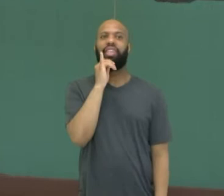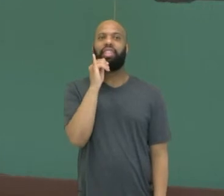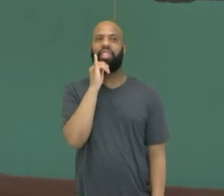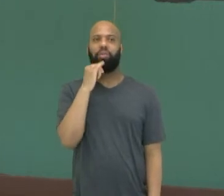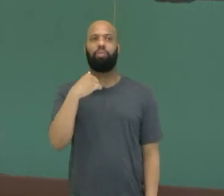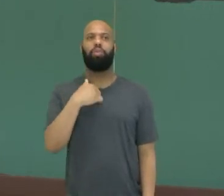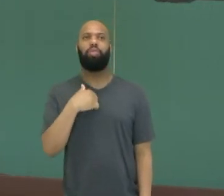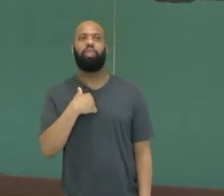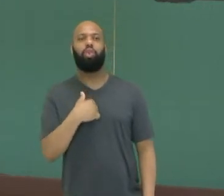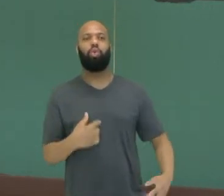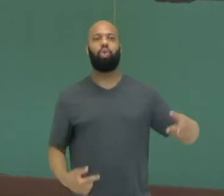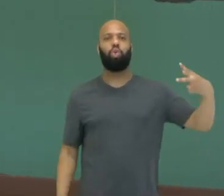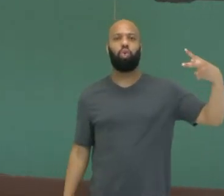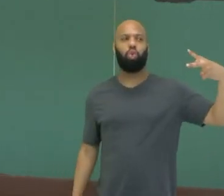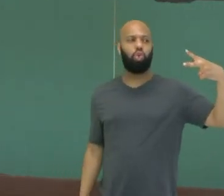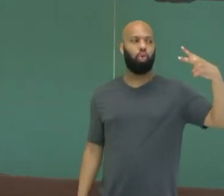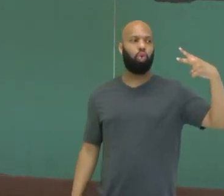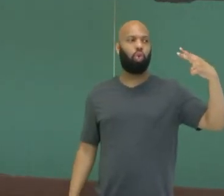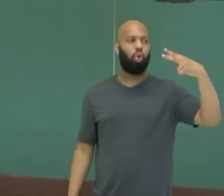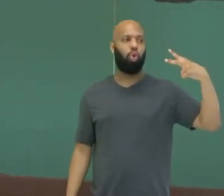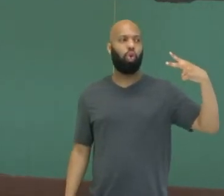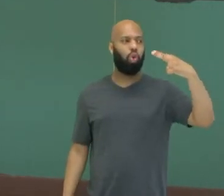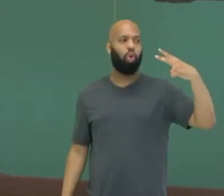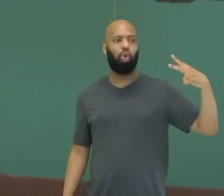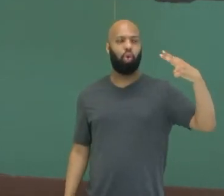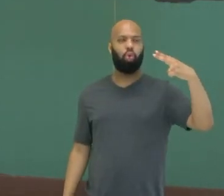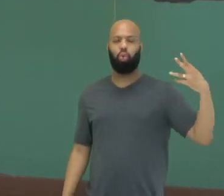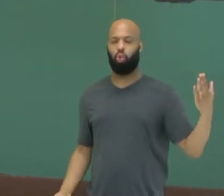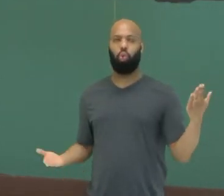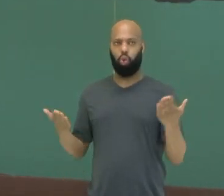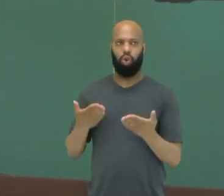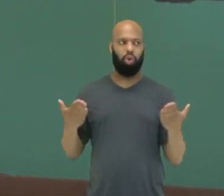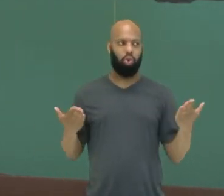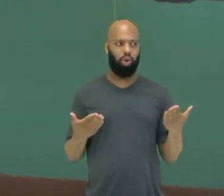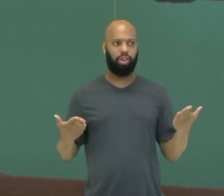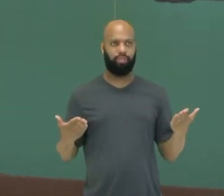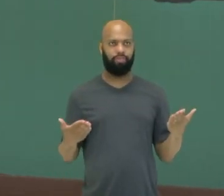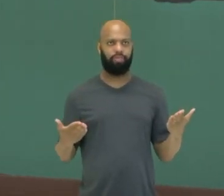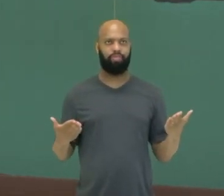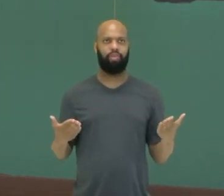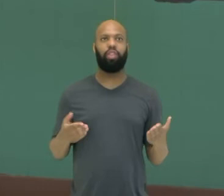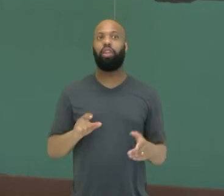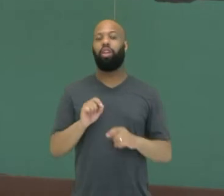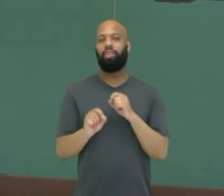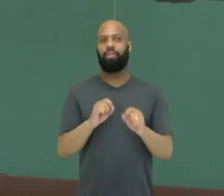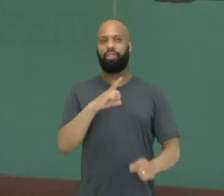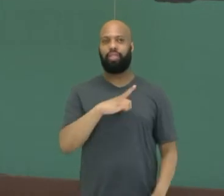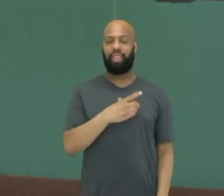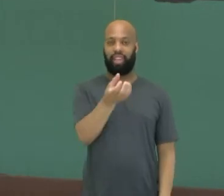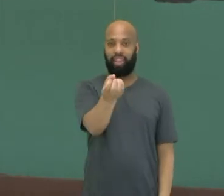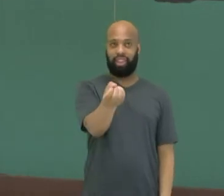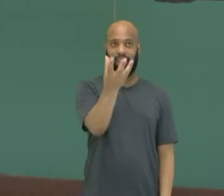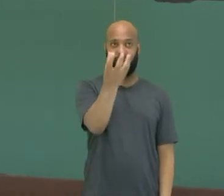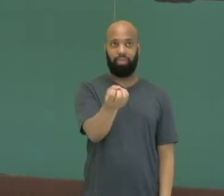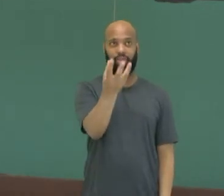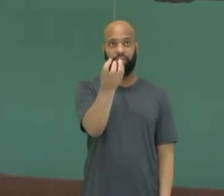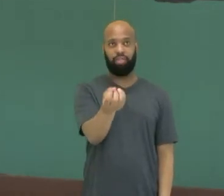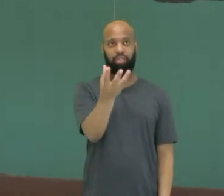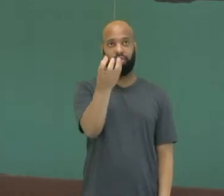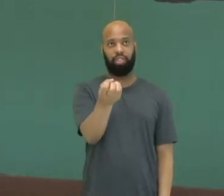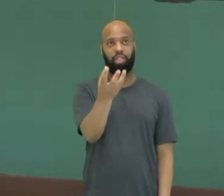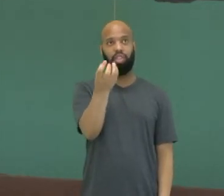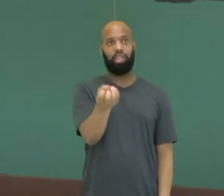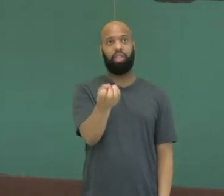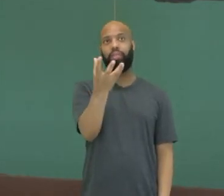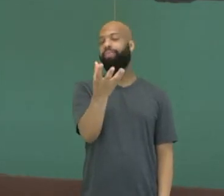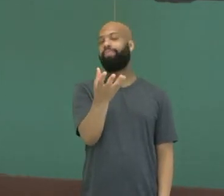superior esquerdo, que eu estou apontando, venho com a tesoura e ó, cortei. Essa lâmpada, talvez a primeira